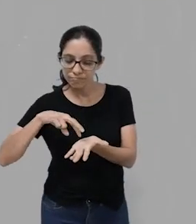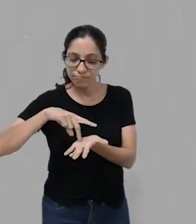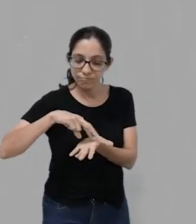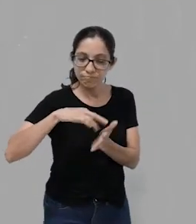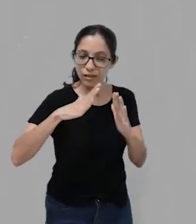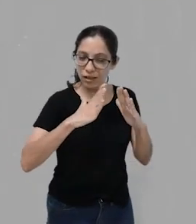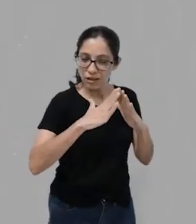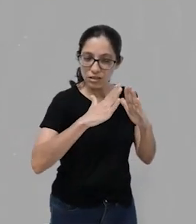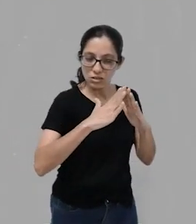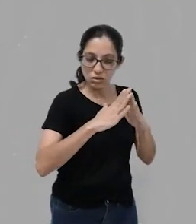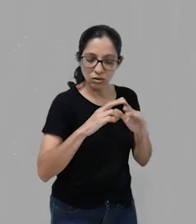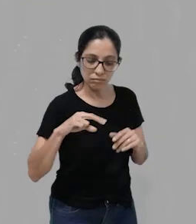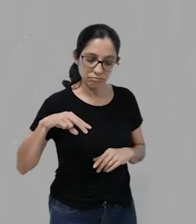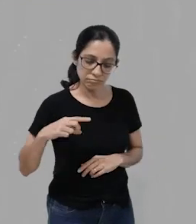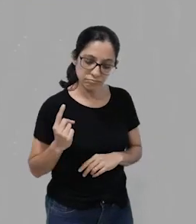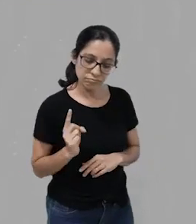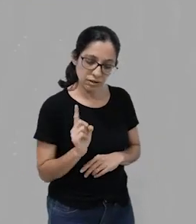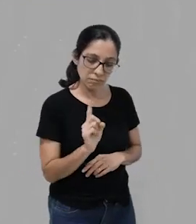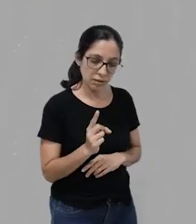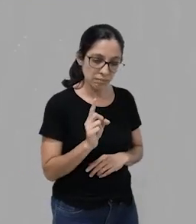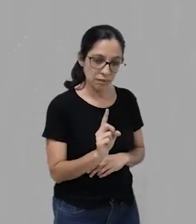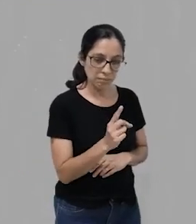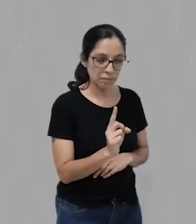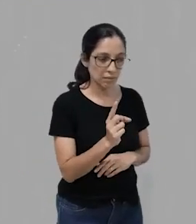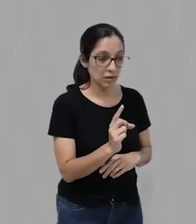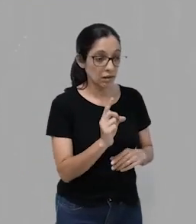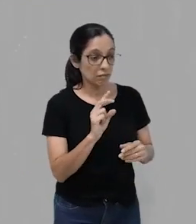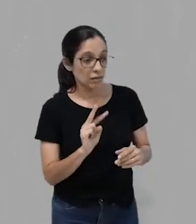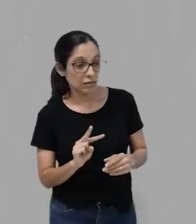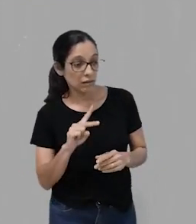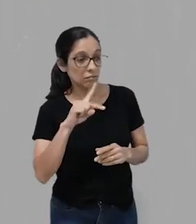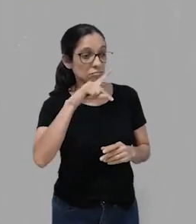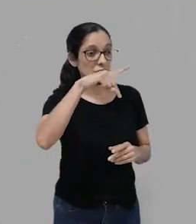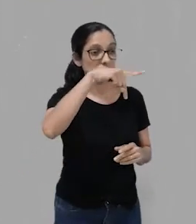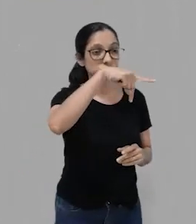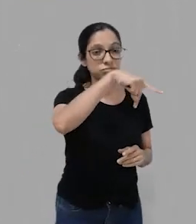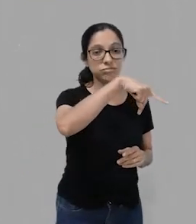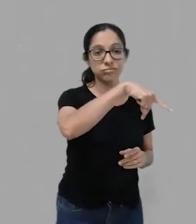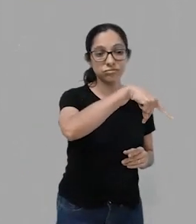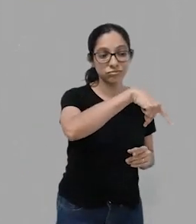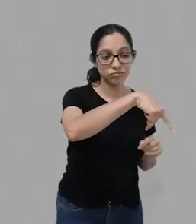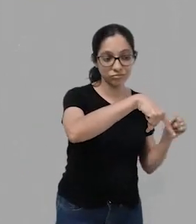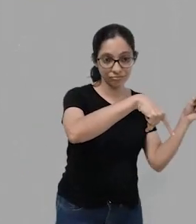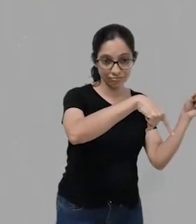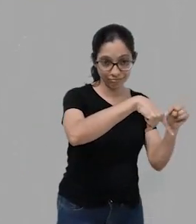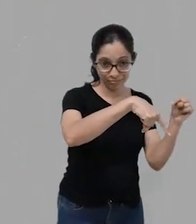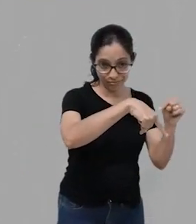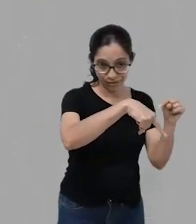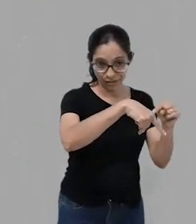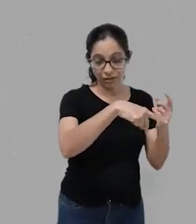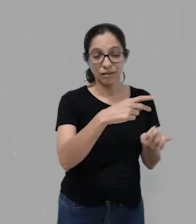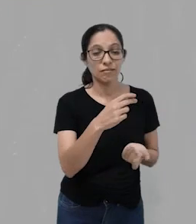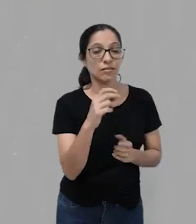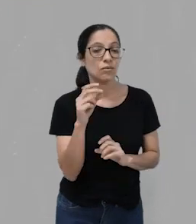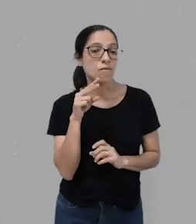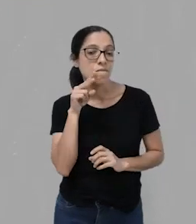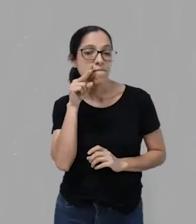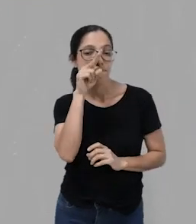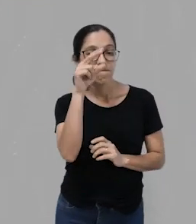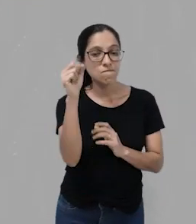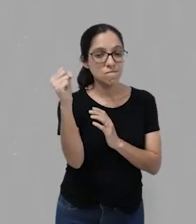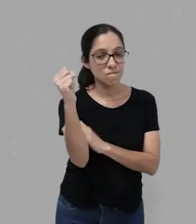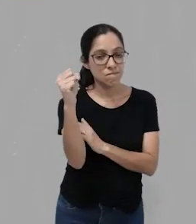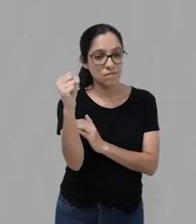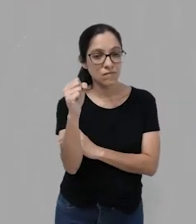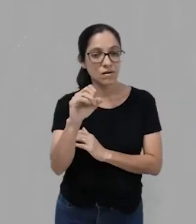escola, ele não quer se molhar. Ele vai tentar saltar essa poça. Então ele vai aplicar a força explosiva. Tá